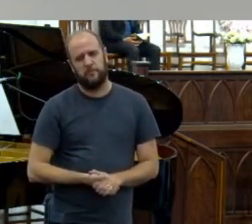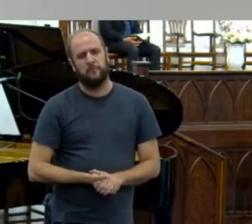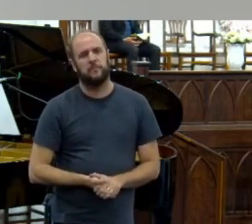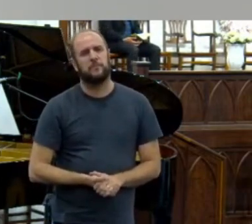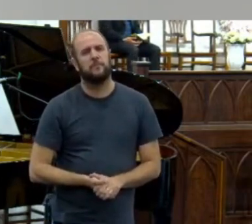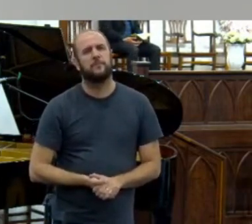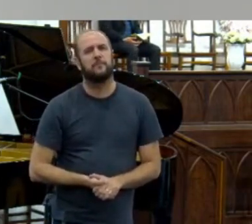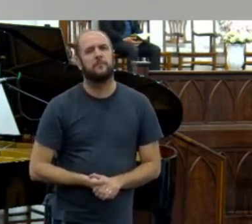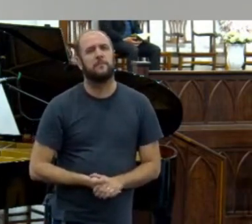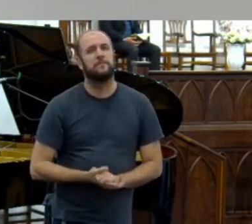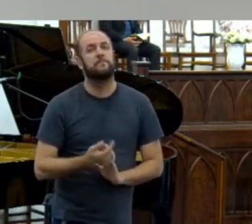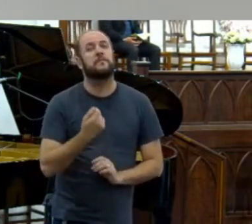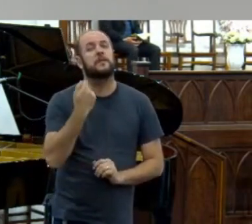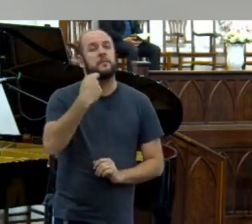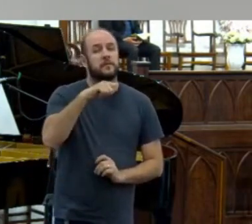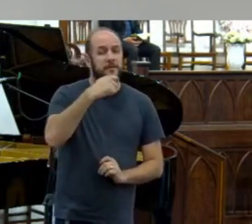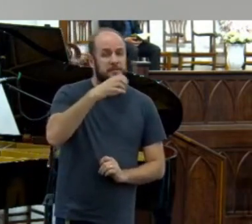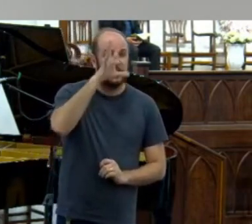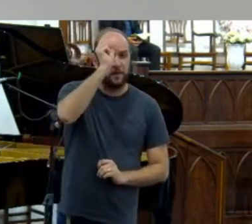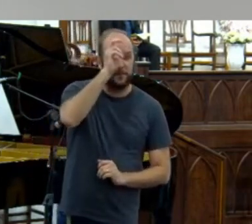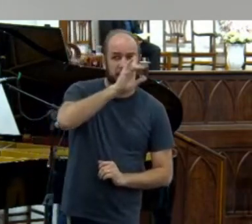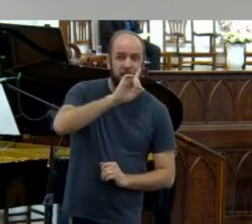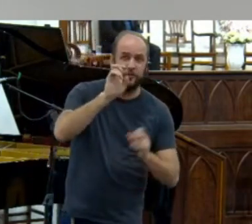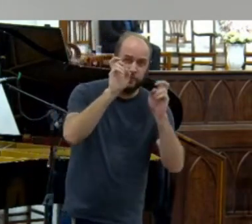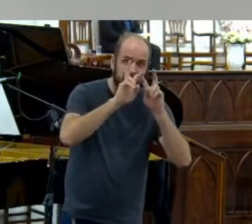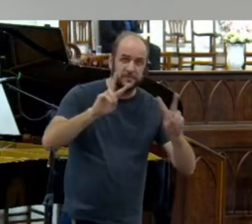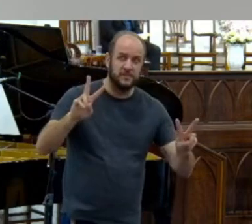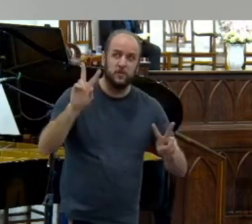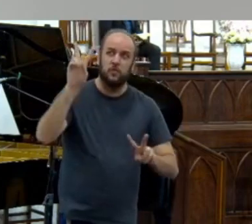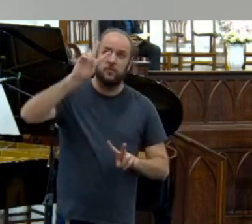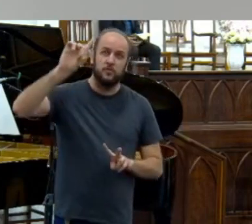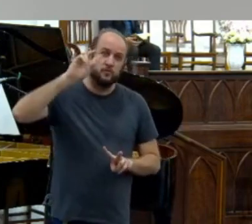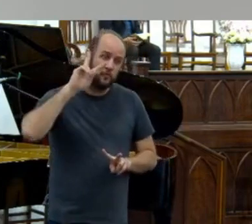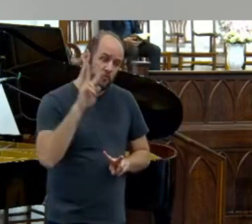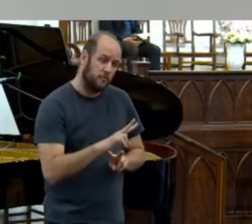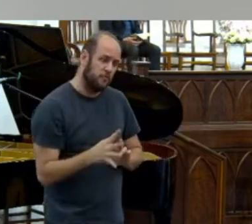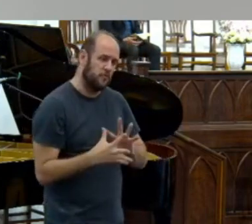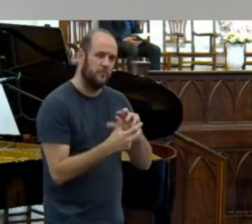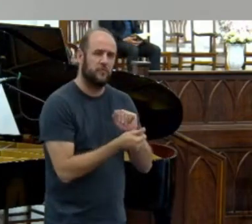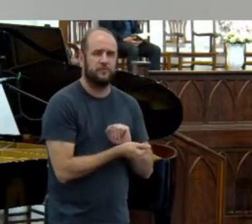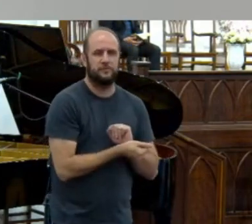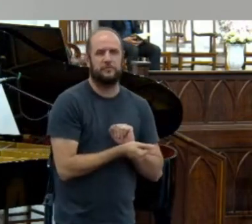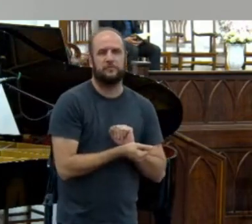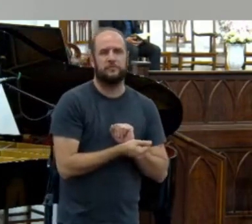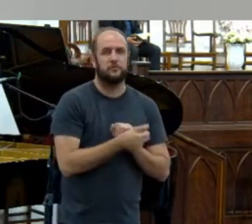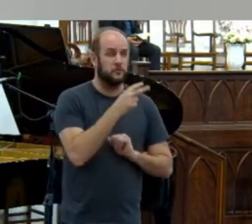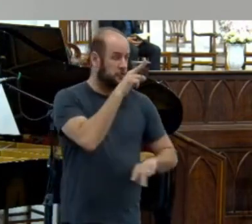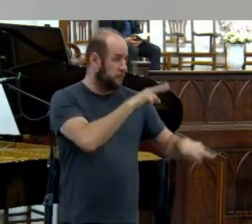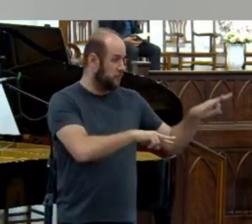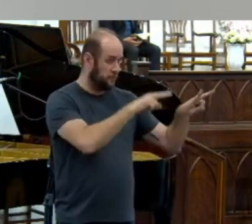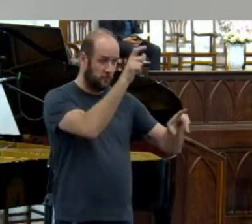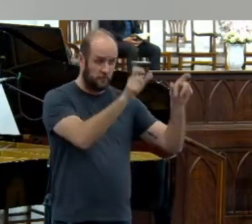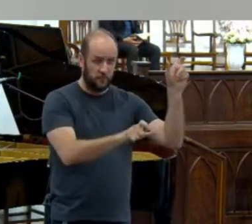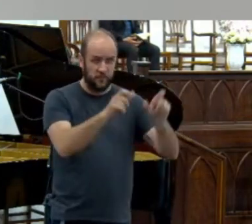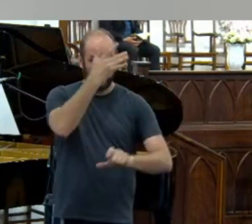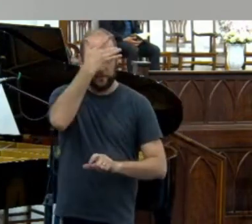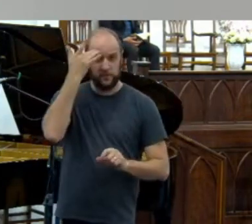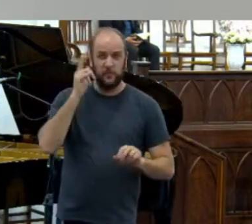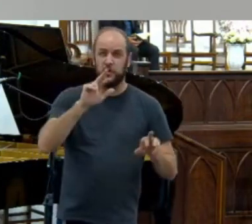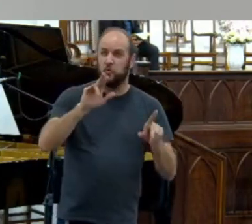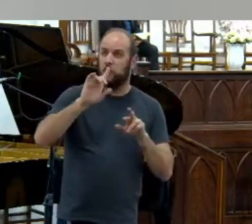Tu tens que aprender a ver o mundo como Deus vê, ver os seus conterrâneos como Deus os